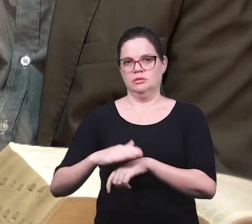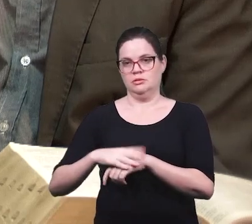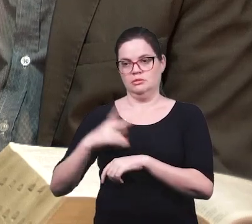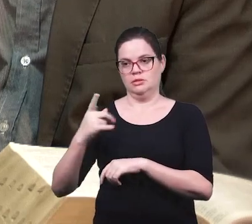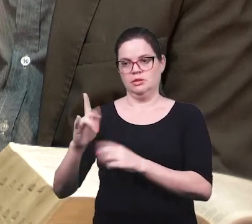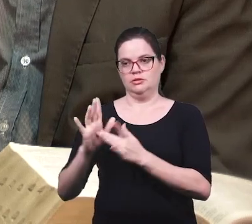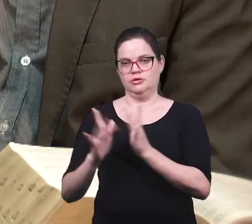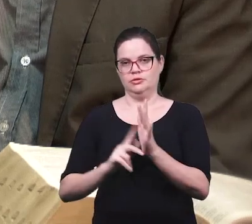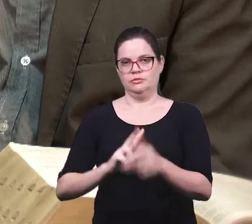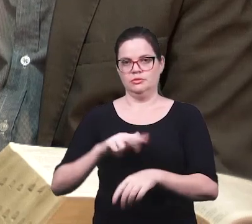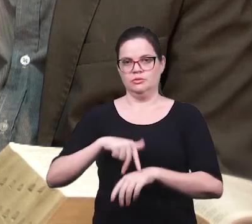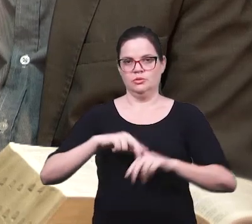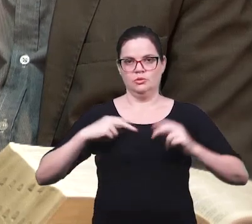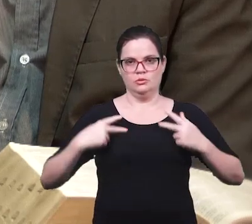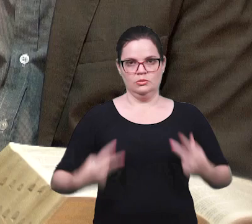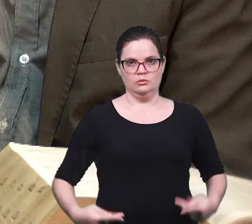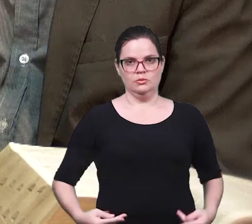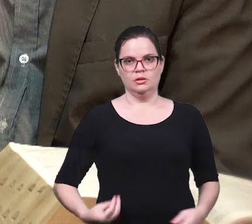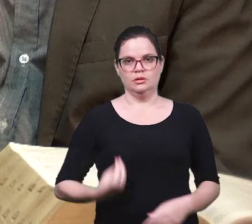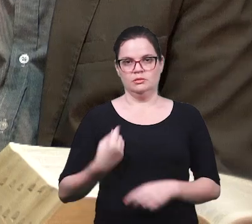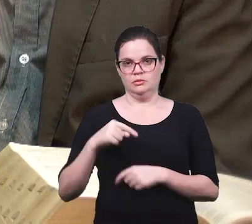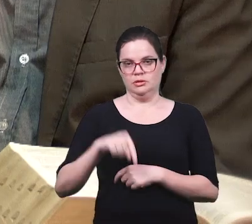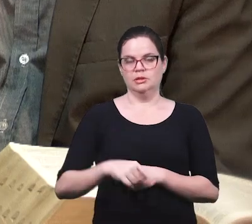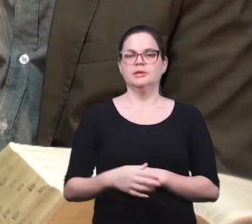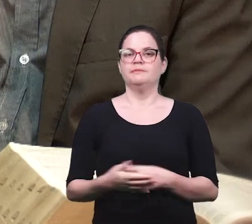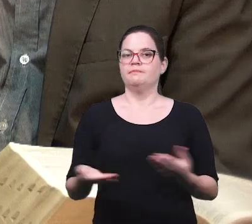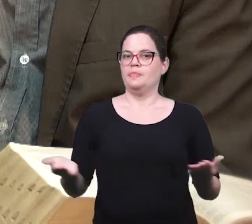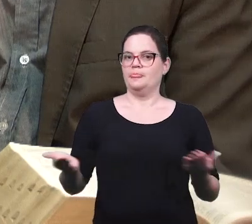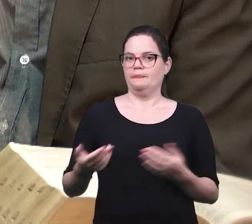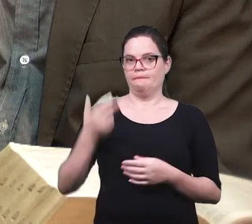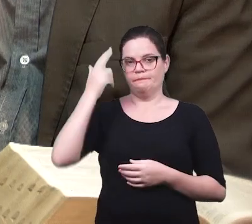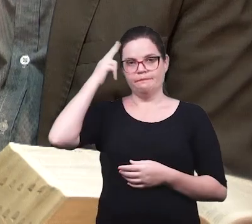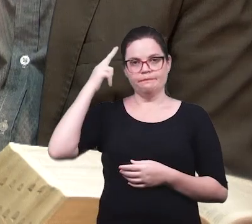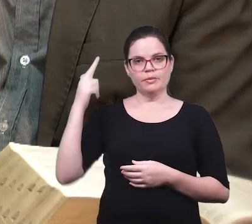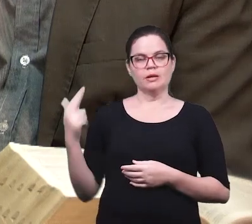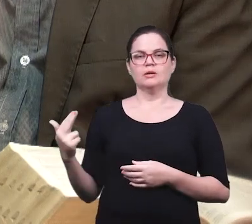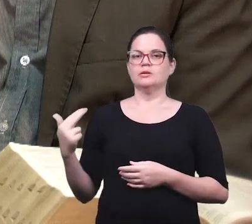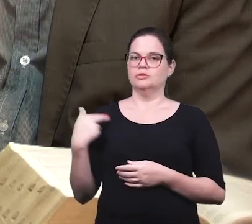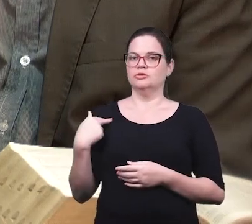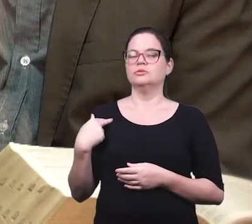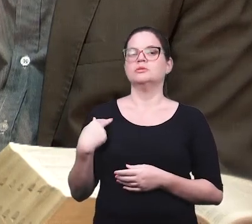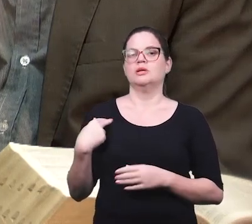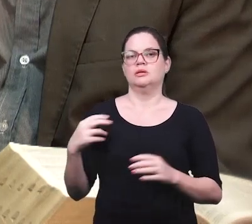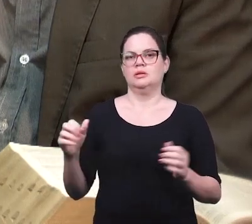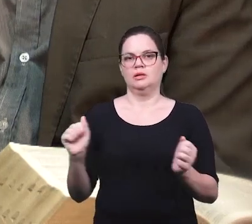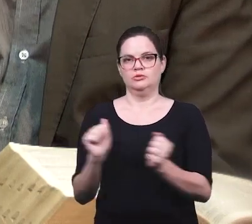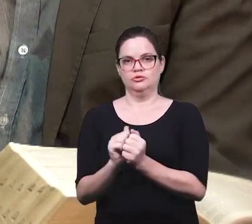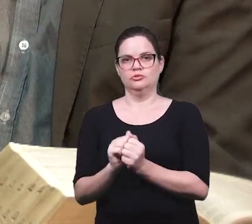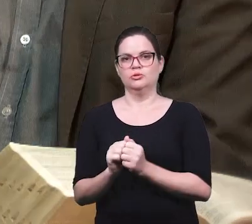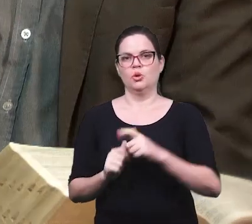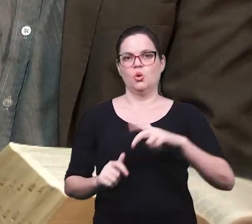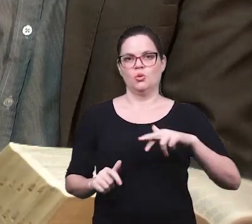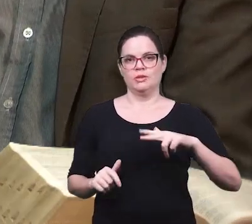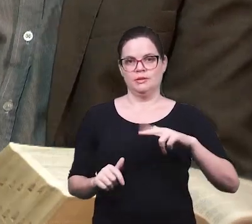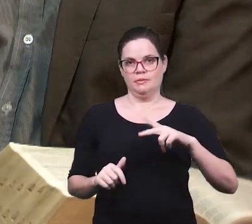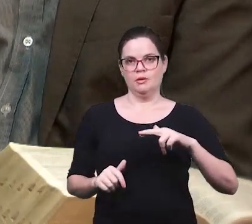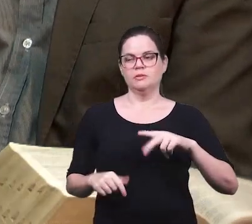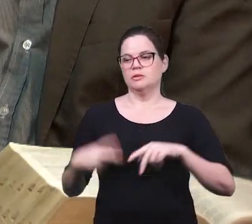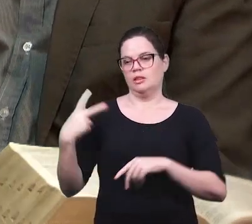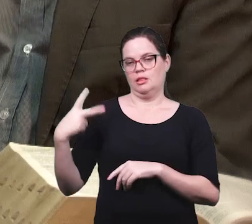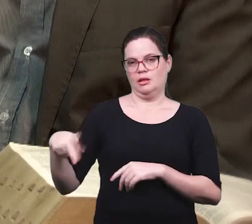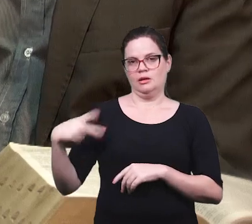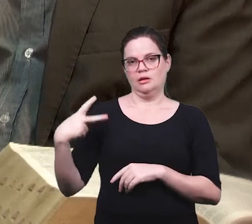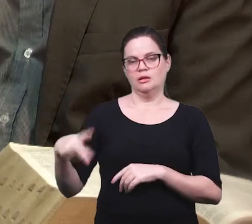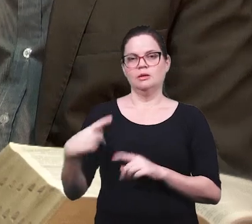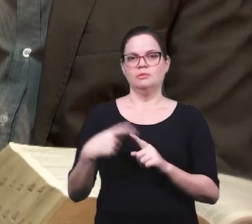nesse momento da palavra agora, José ele se encontra com seus irmãos, como colocado pelo pastor Edirlei, havia fome onde